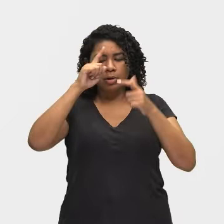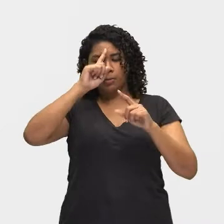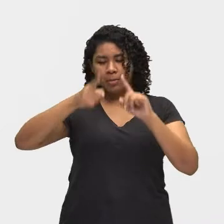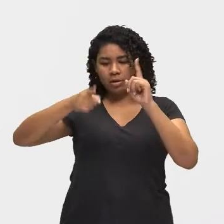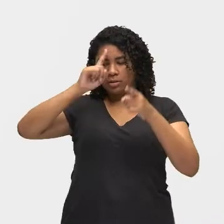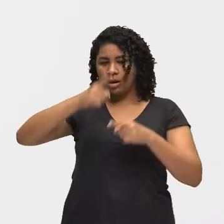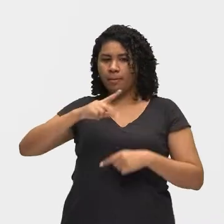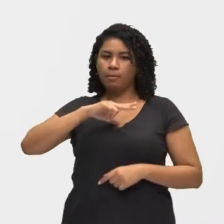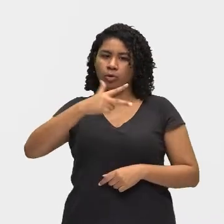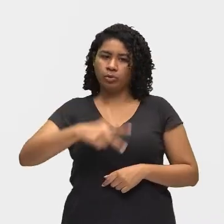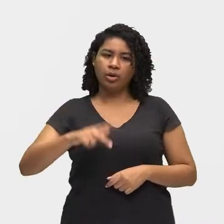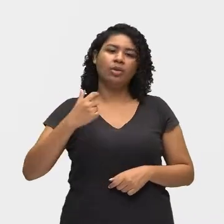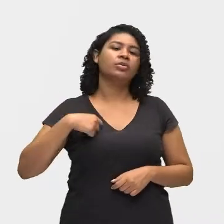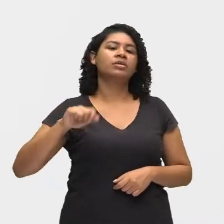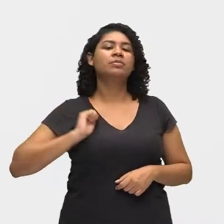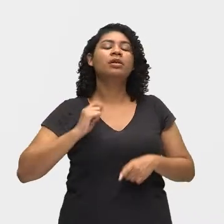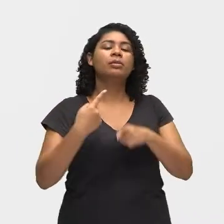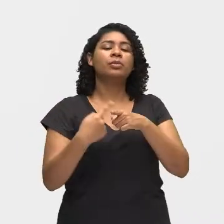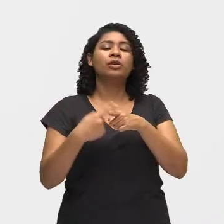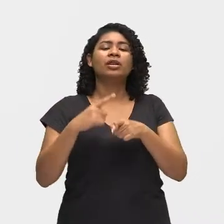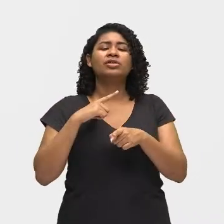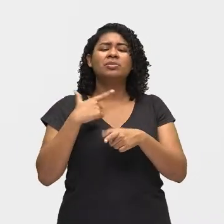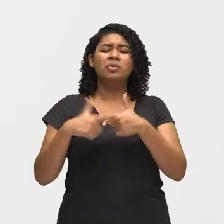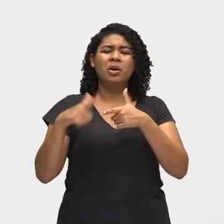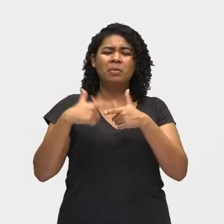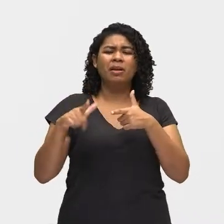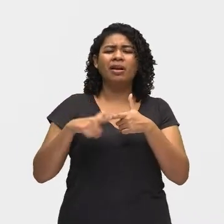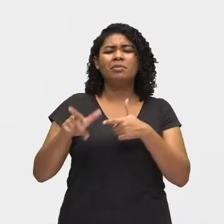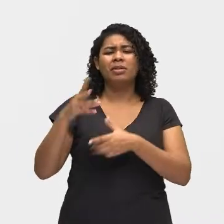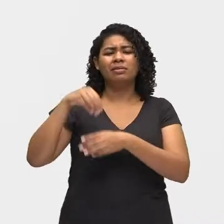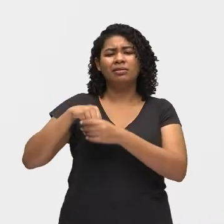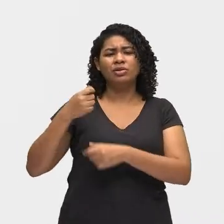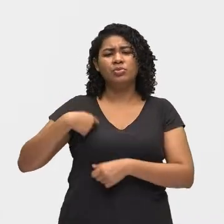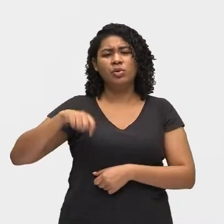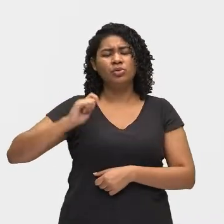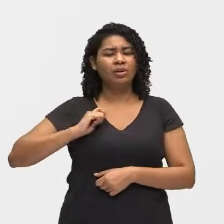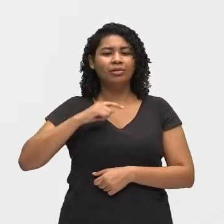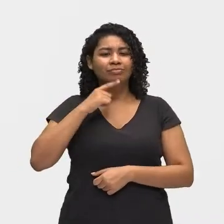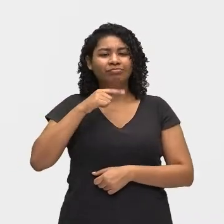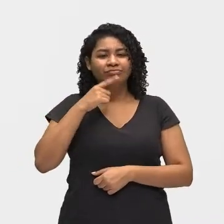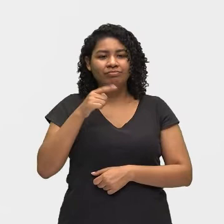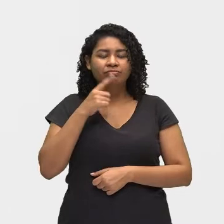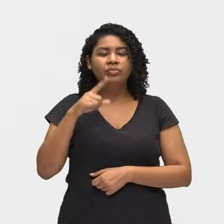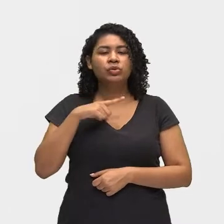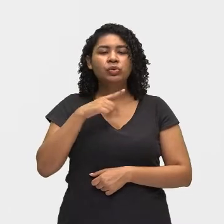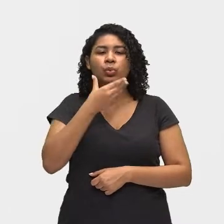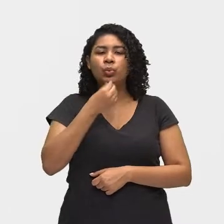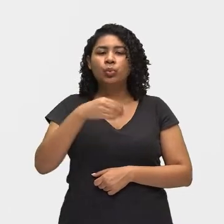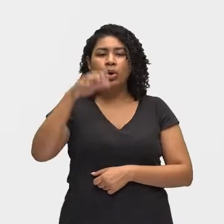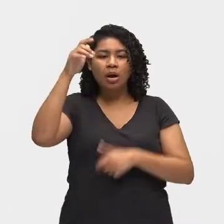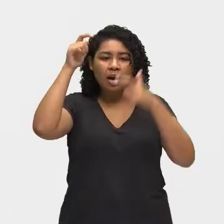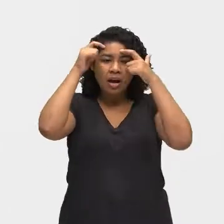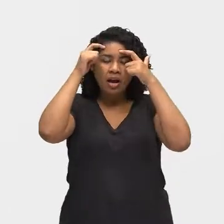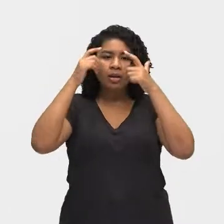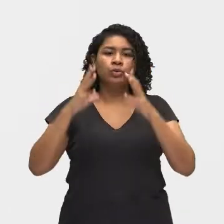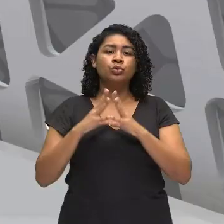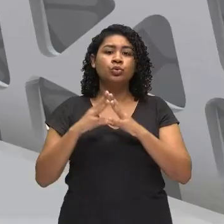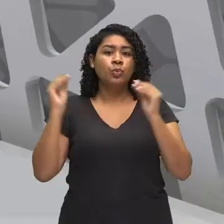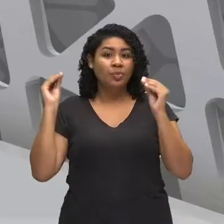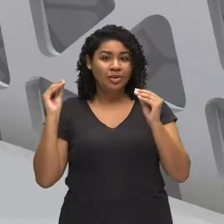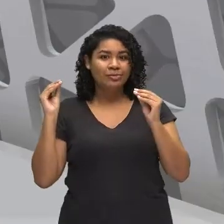nós tínhamos um problema de sucessão dentro de Portugal. O último rei, né, Dom Sebastião, desapareceu na Batalha de Alcácer